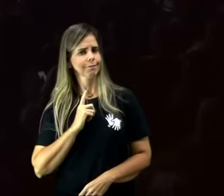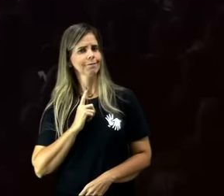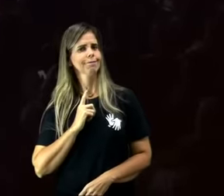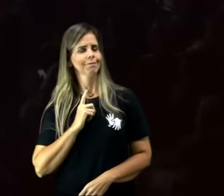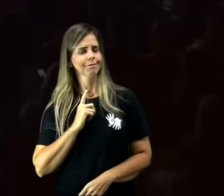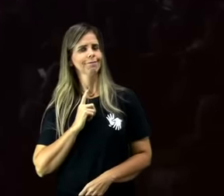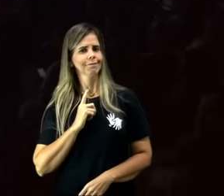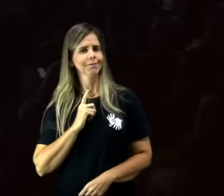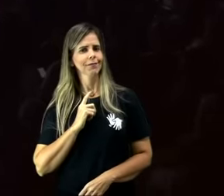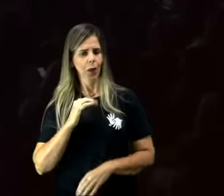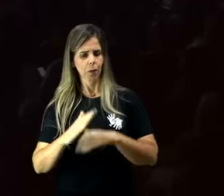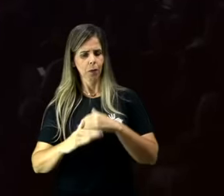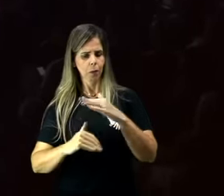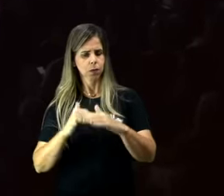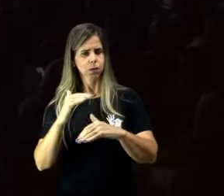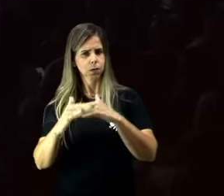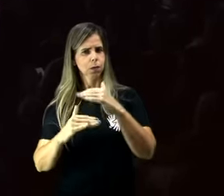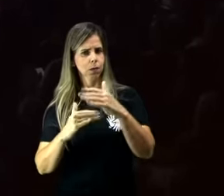sabe o desconforto que é.